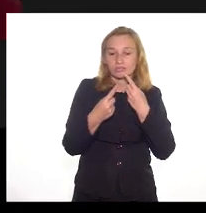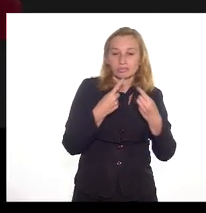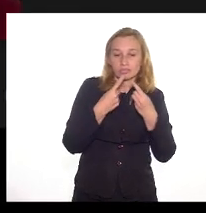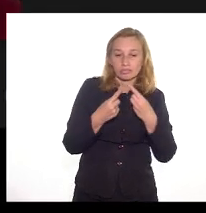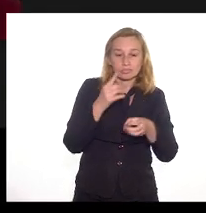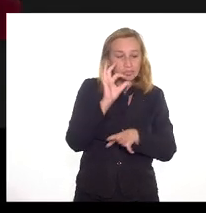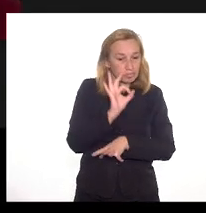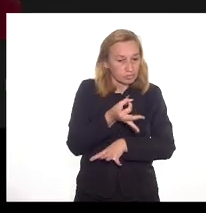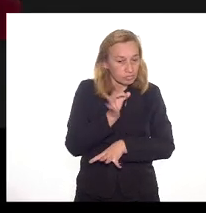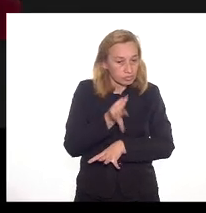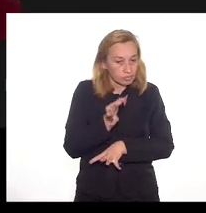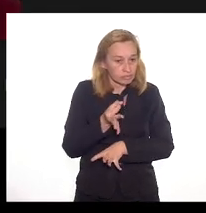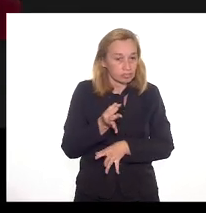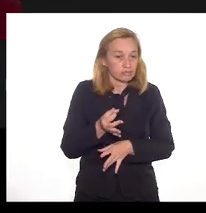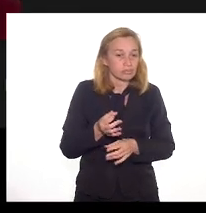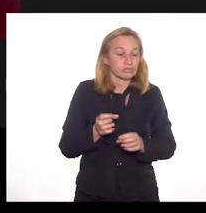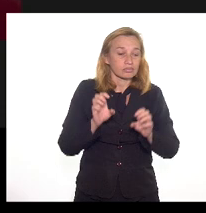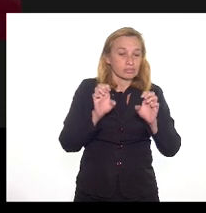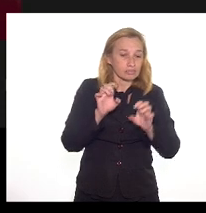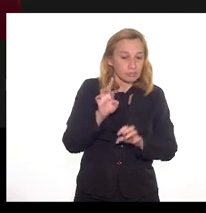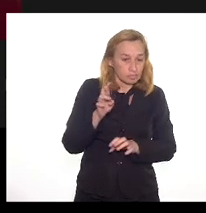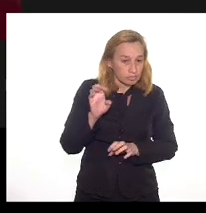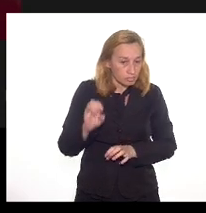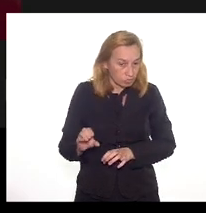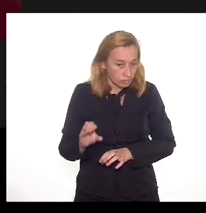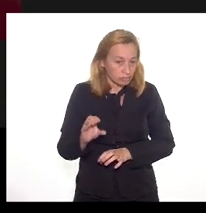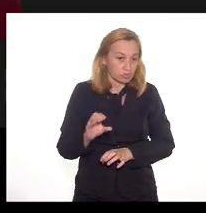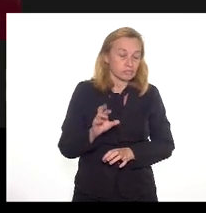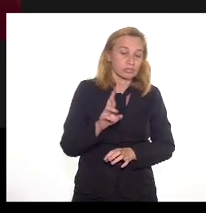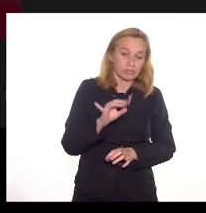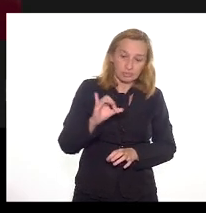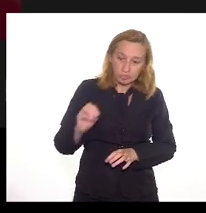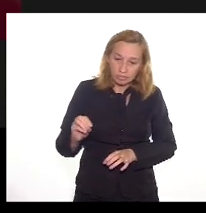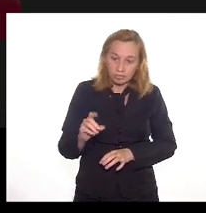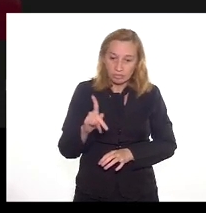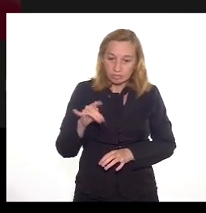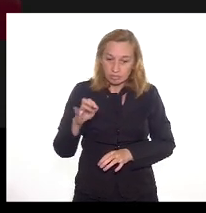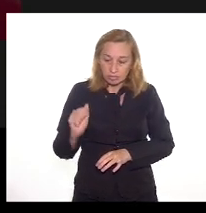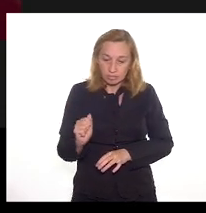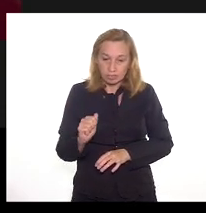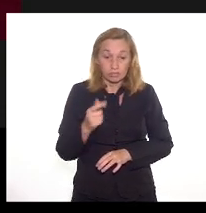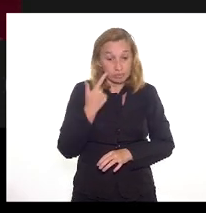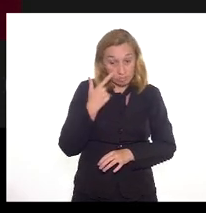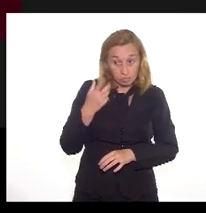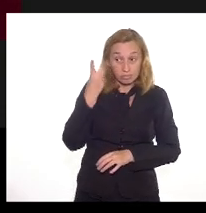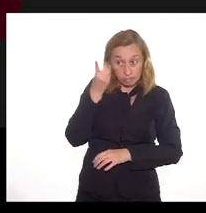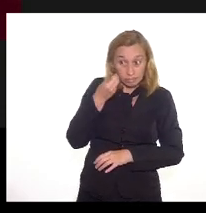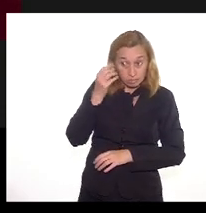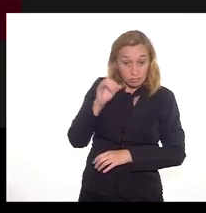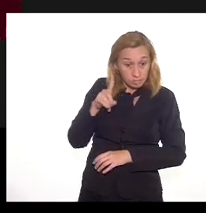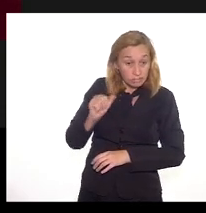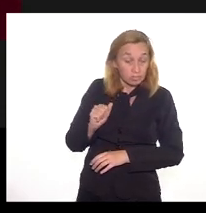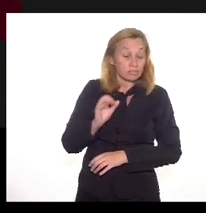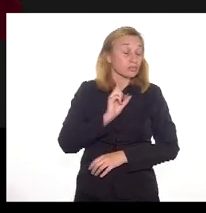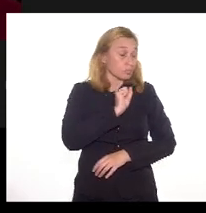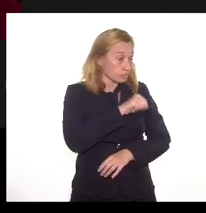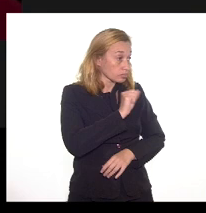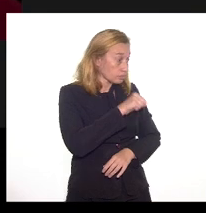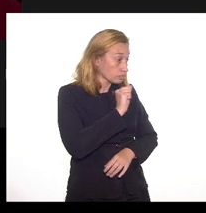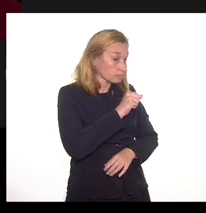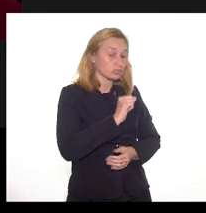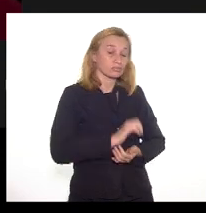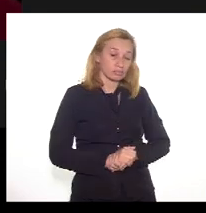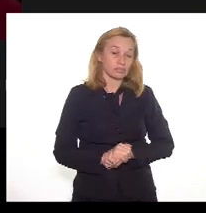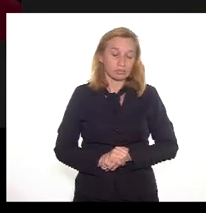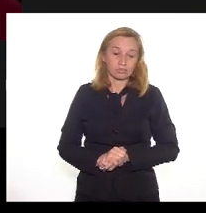específica ali sobre a Reduc, ou talvez a Reduc, a Rio Polímeros, viu, deputada Célia? que também tem pouca indústria de plástico, que foi para